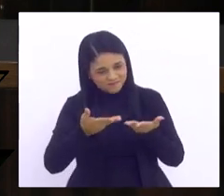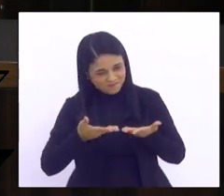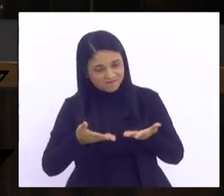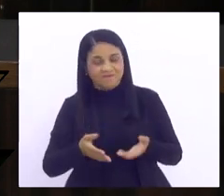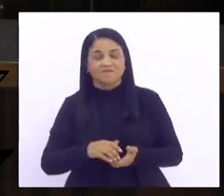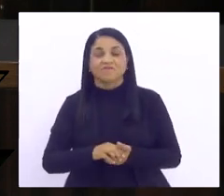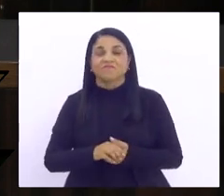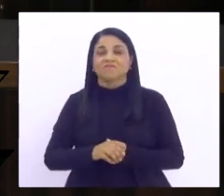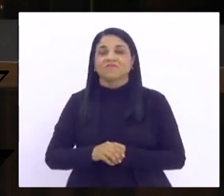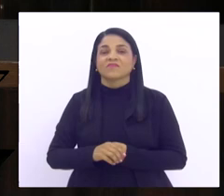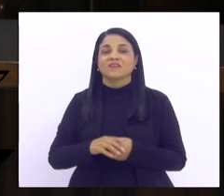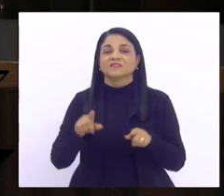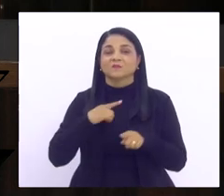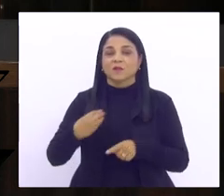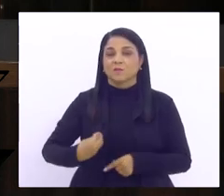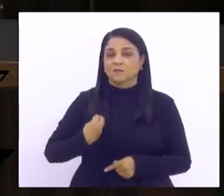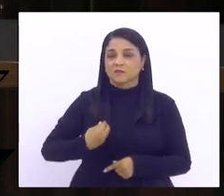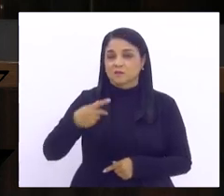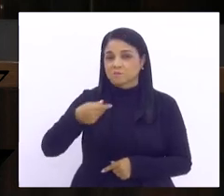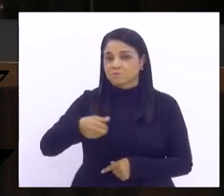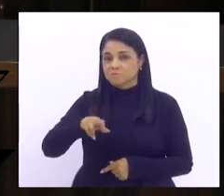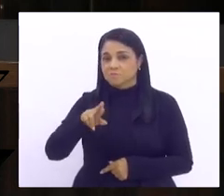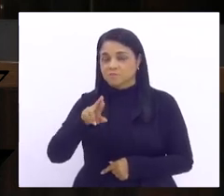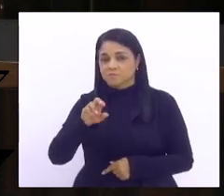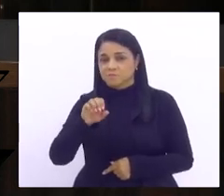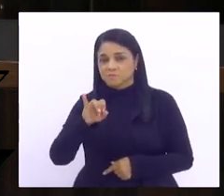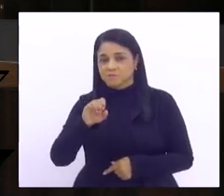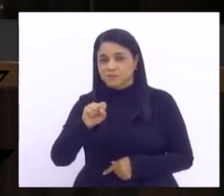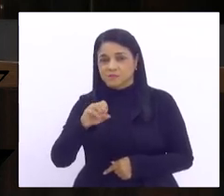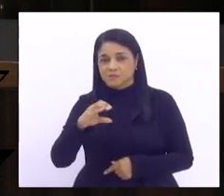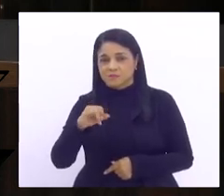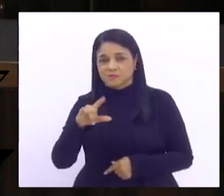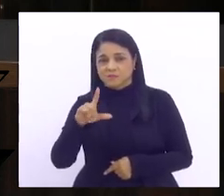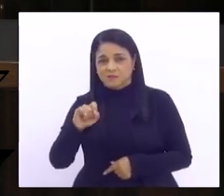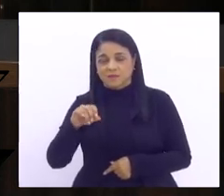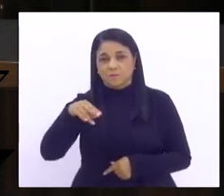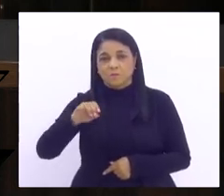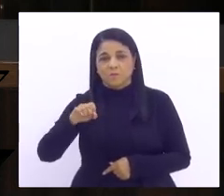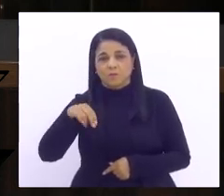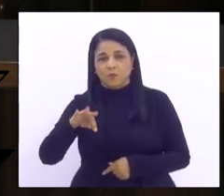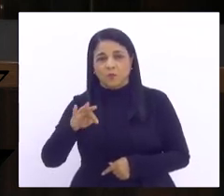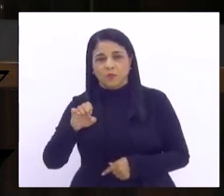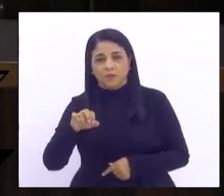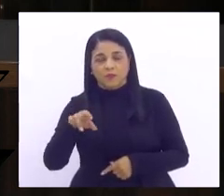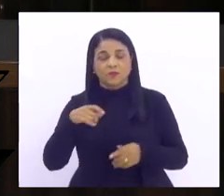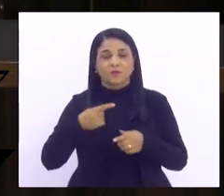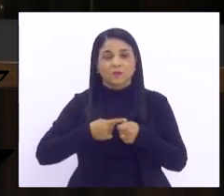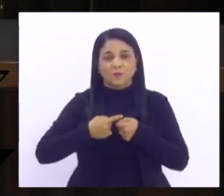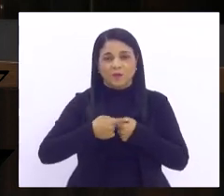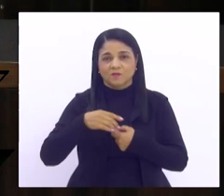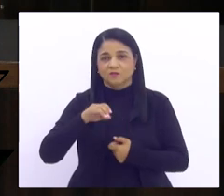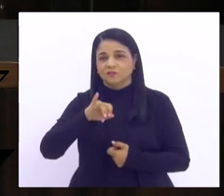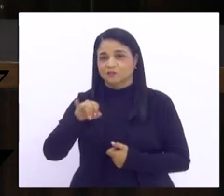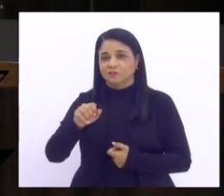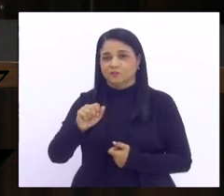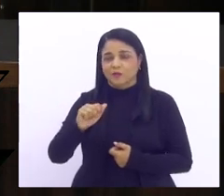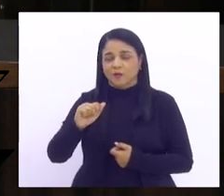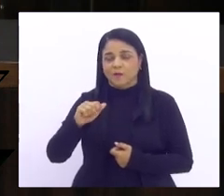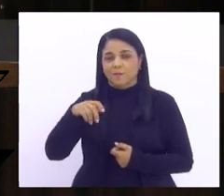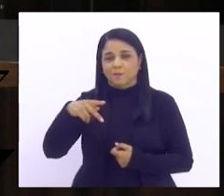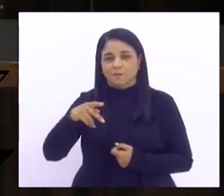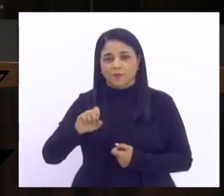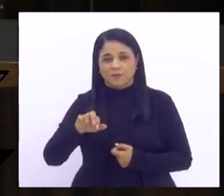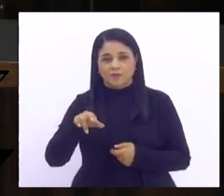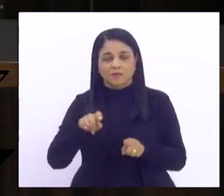Também temos a presença da senhora Priscila Santos Monteiro, presidente, amigos do bairro de Japeri, do padre João